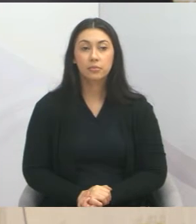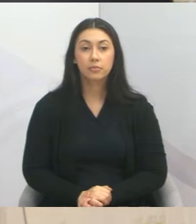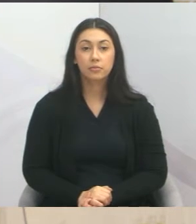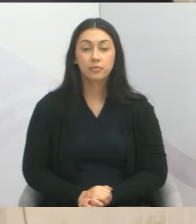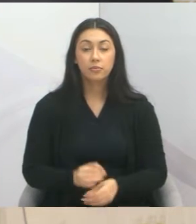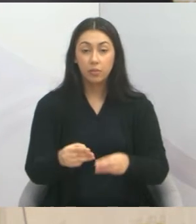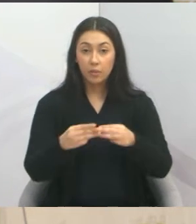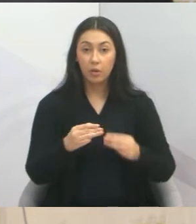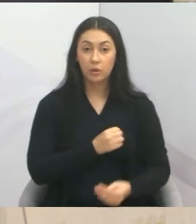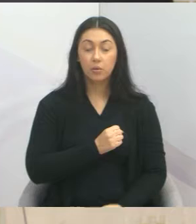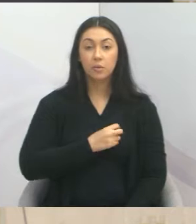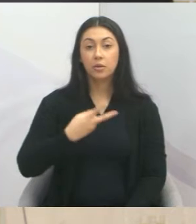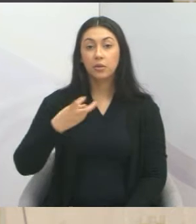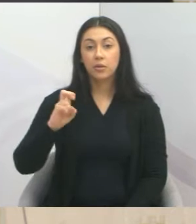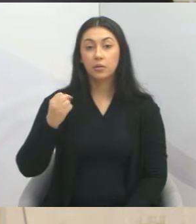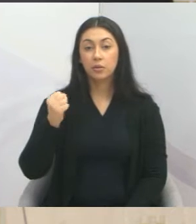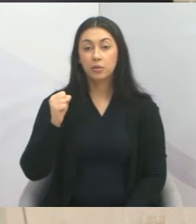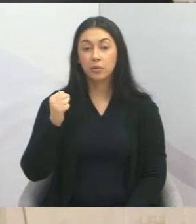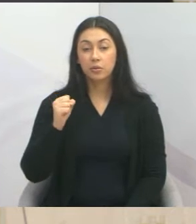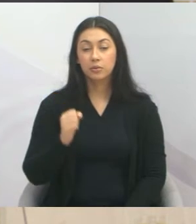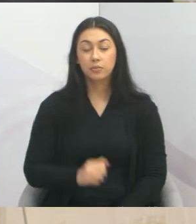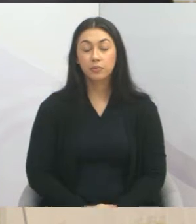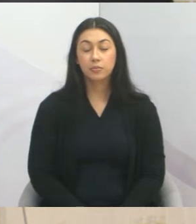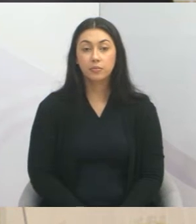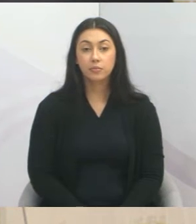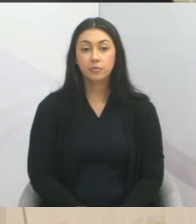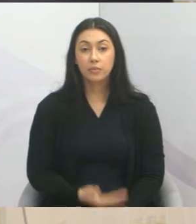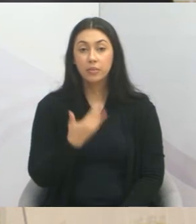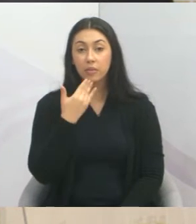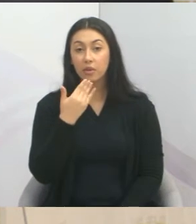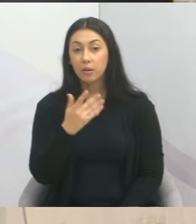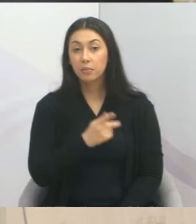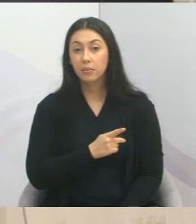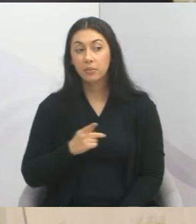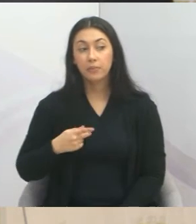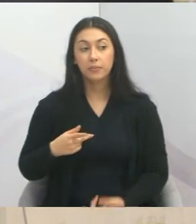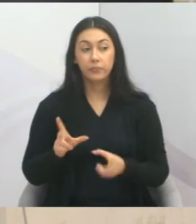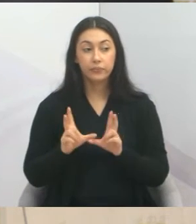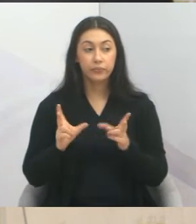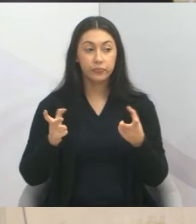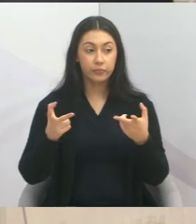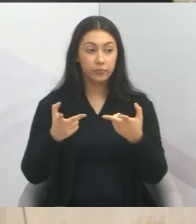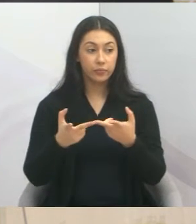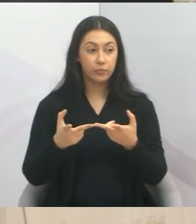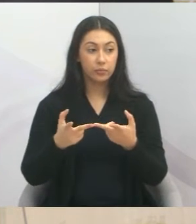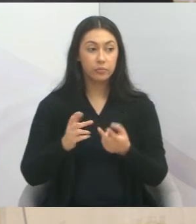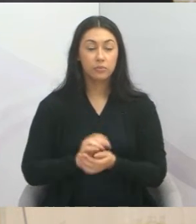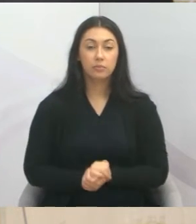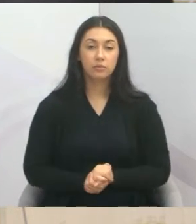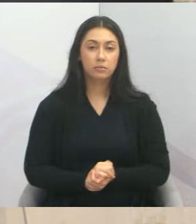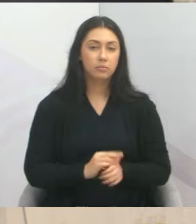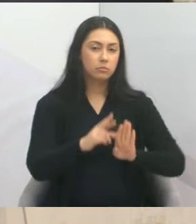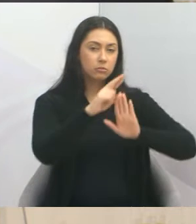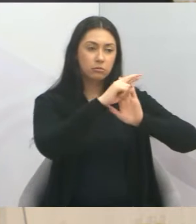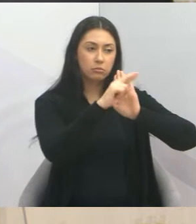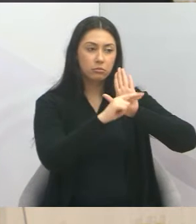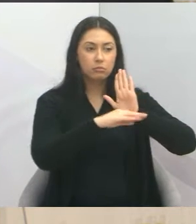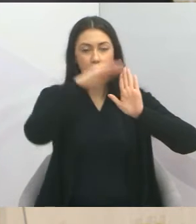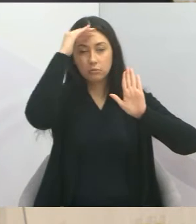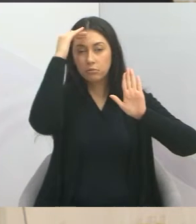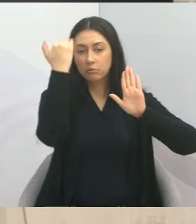a função 258 2021 requeremos excelente o seu presente dessa casa cumpridas as formalidades regimentais